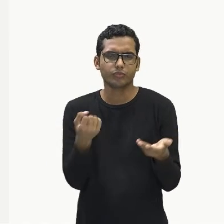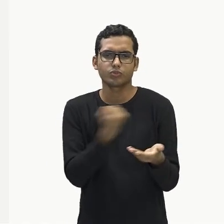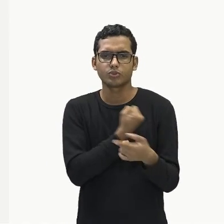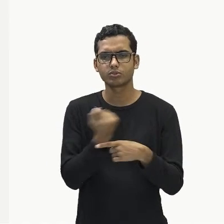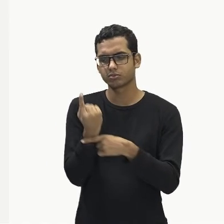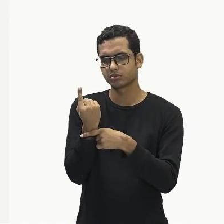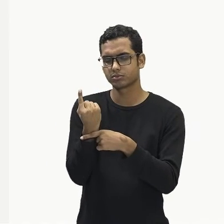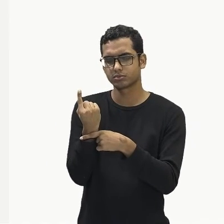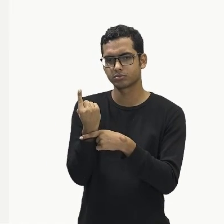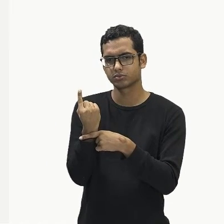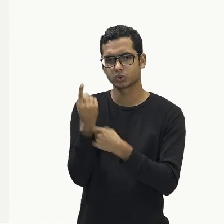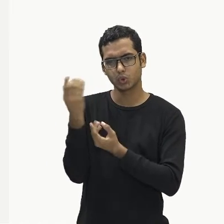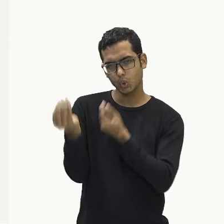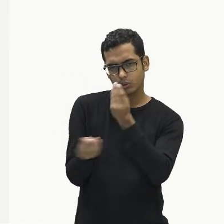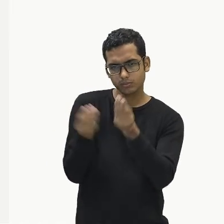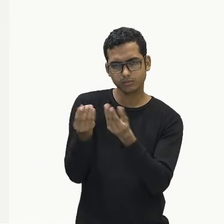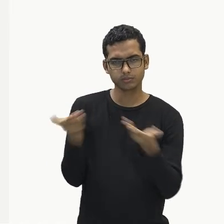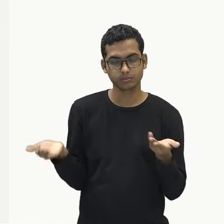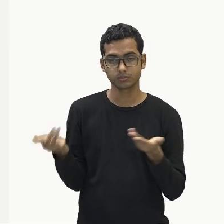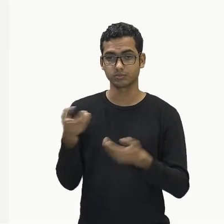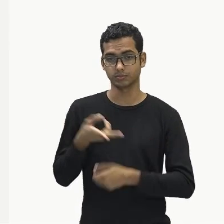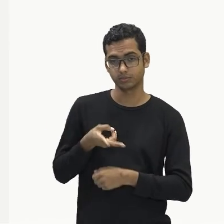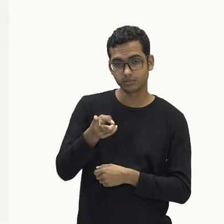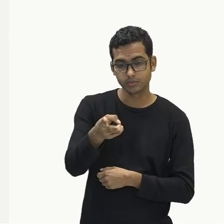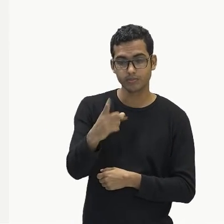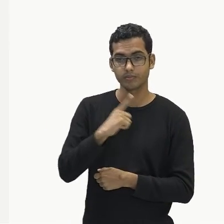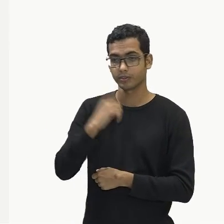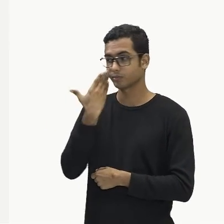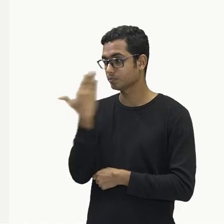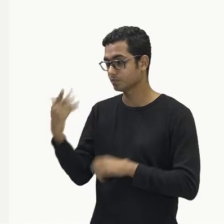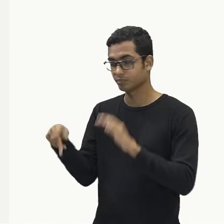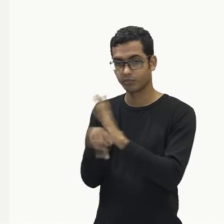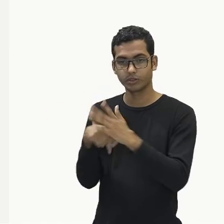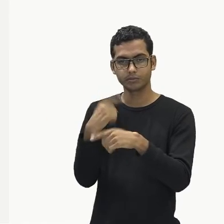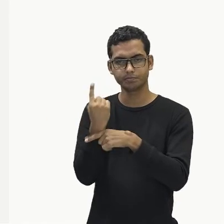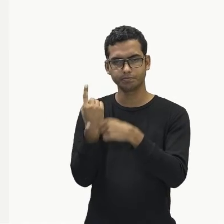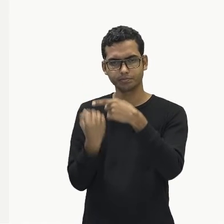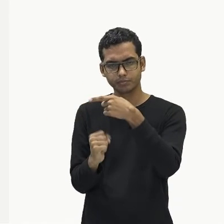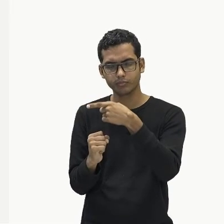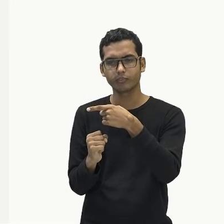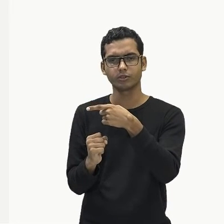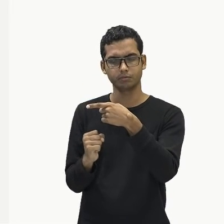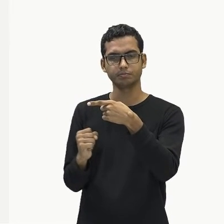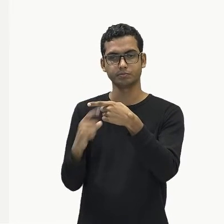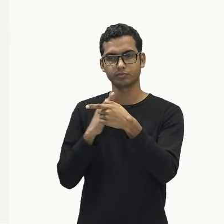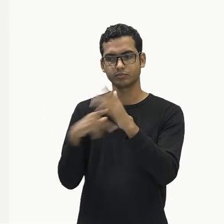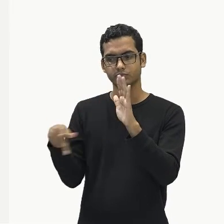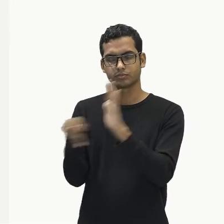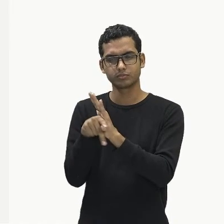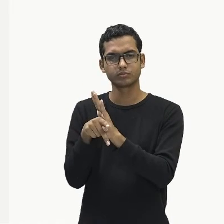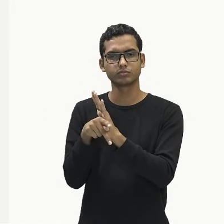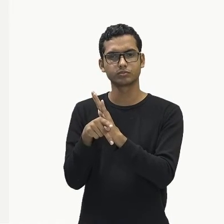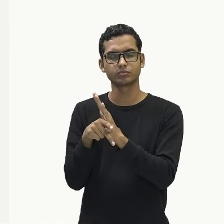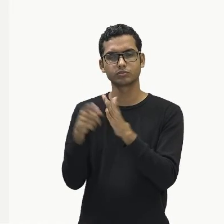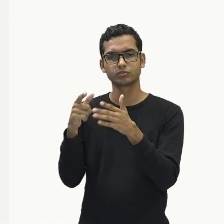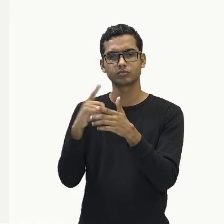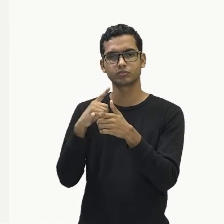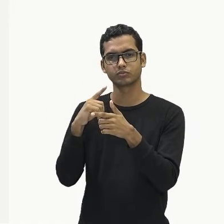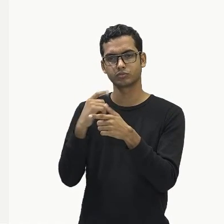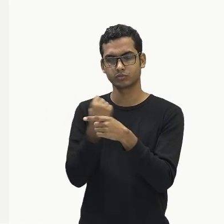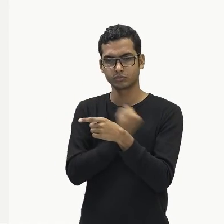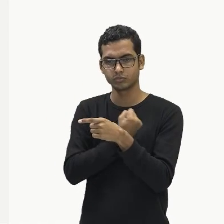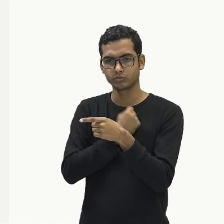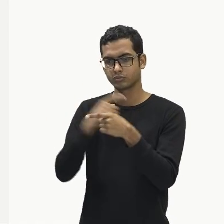cima? Todas as vezes que eu tiver multiplicação de fração, multiplique primeiro os números de cima, os